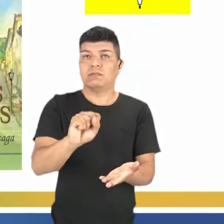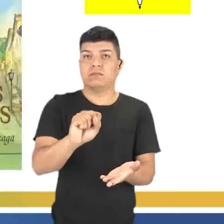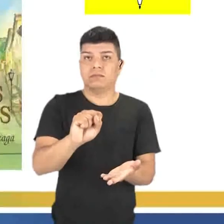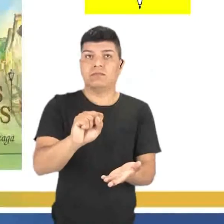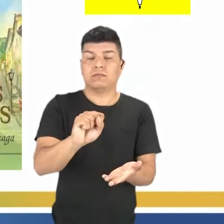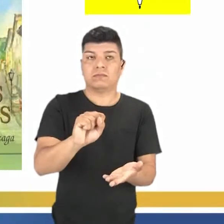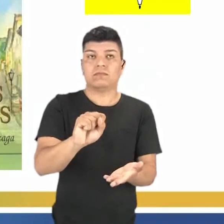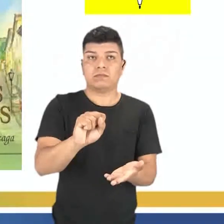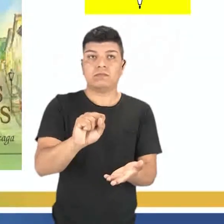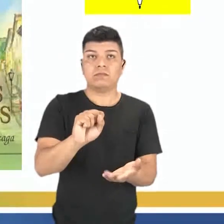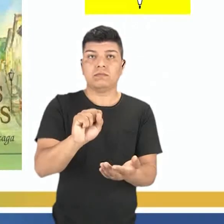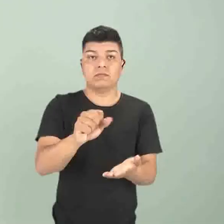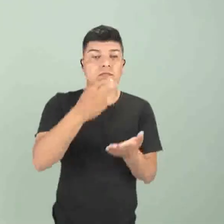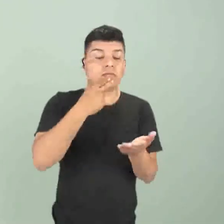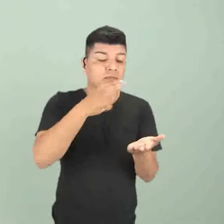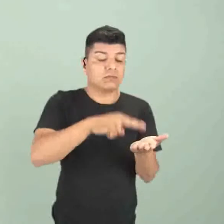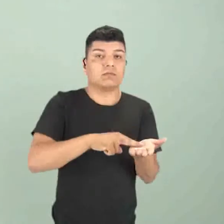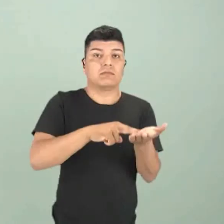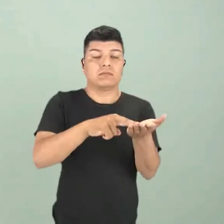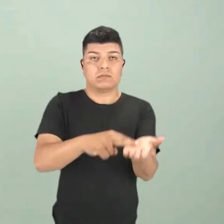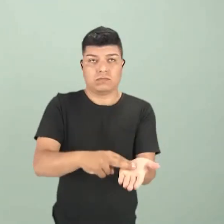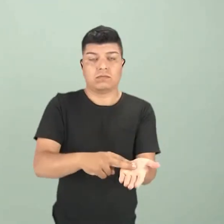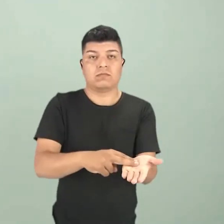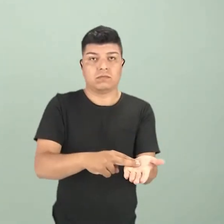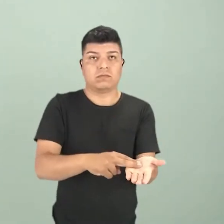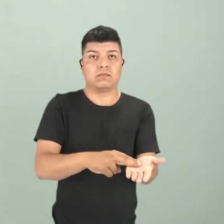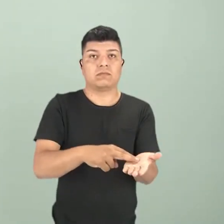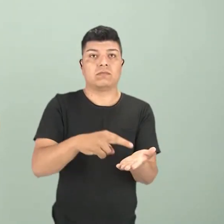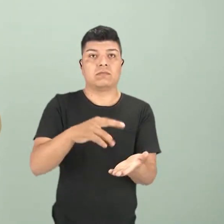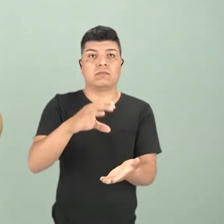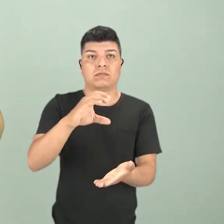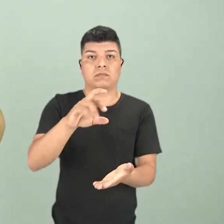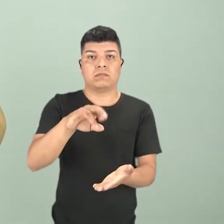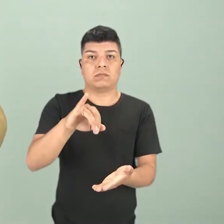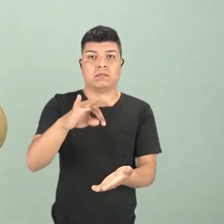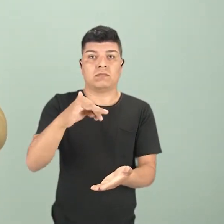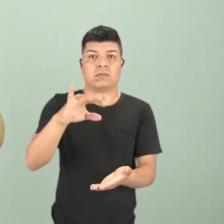remeteu essas cartas a Critilo e